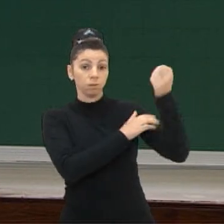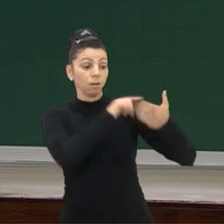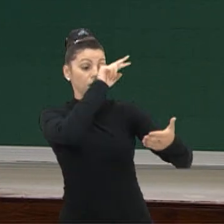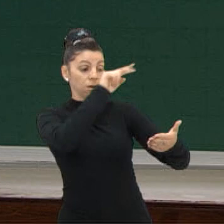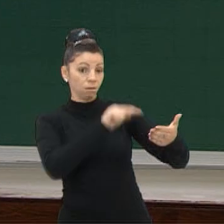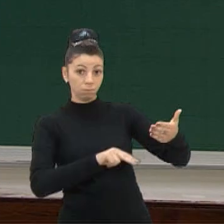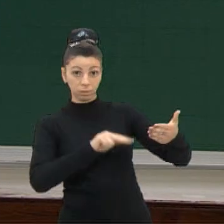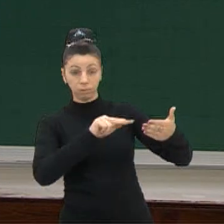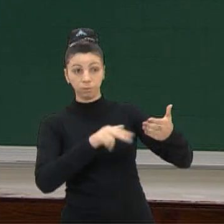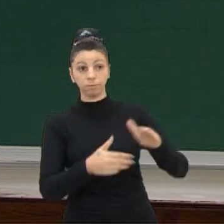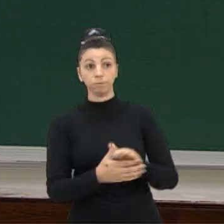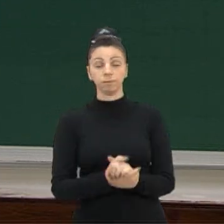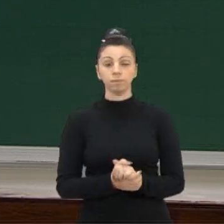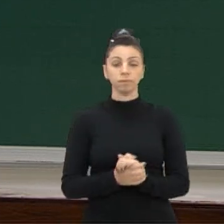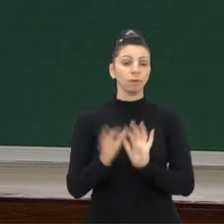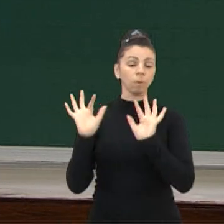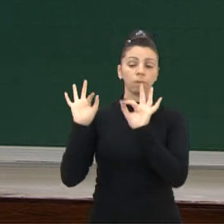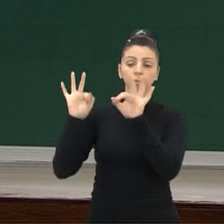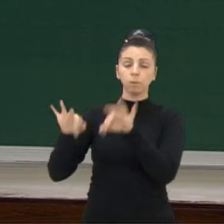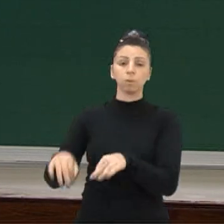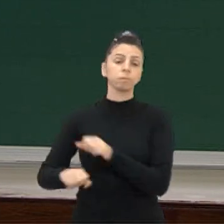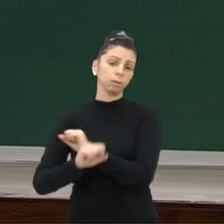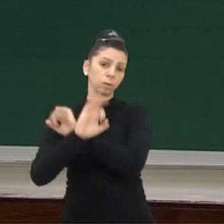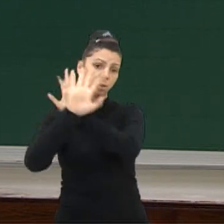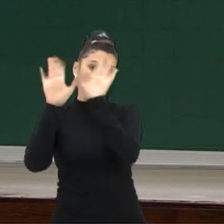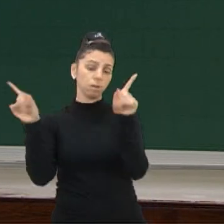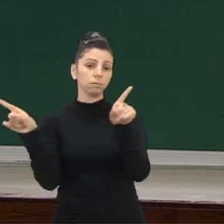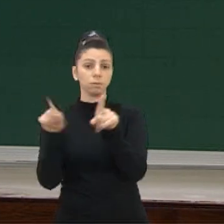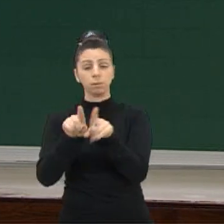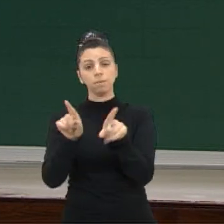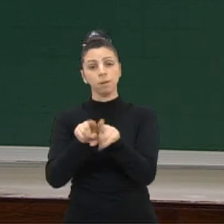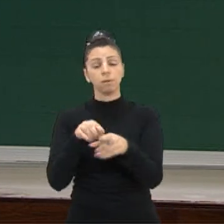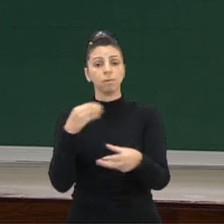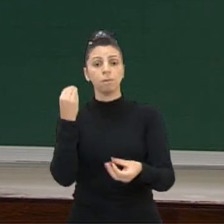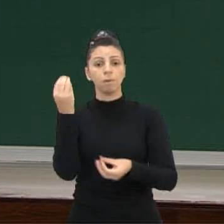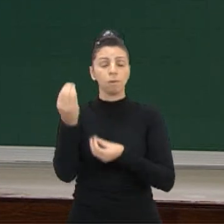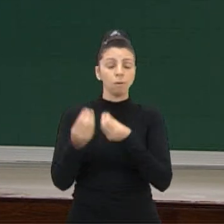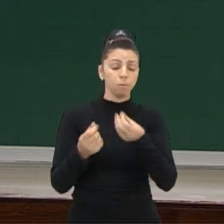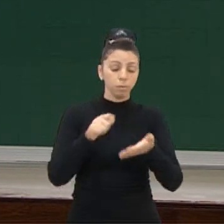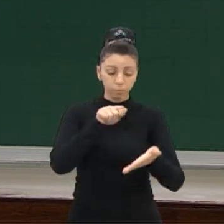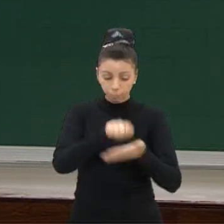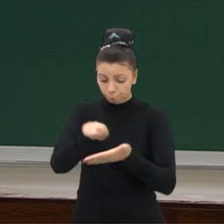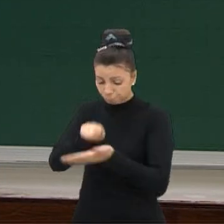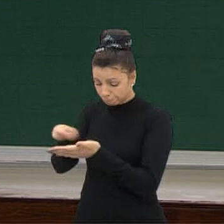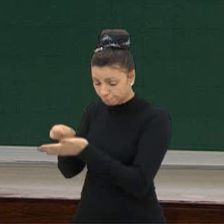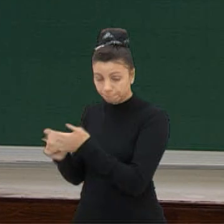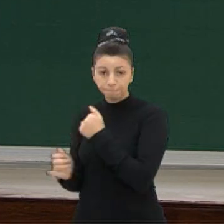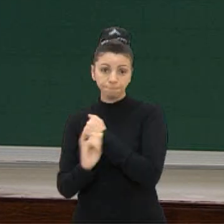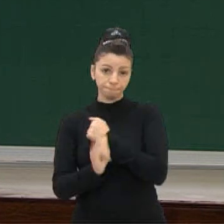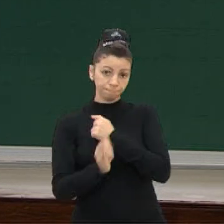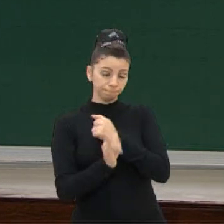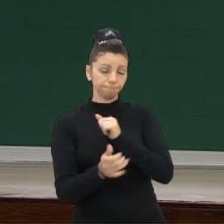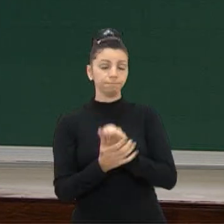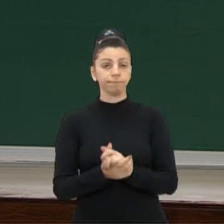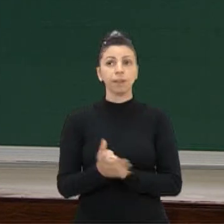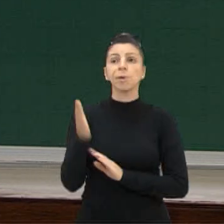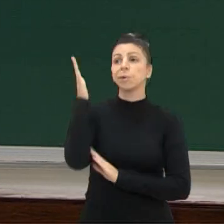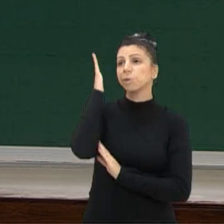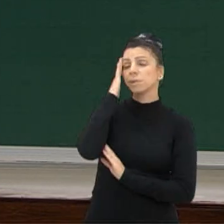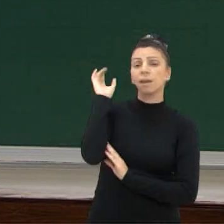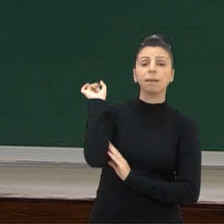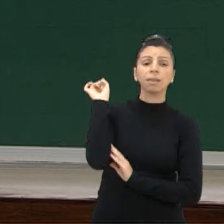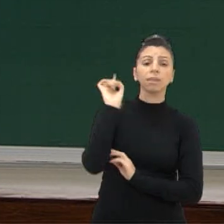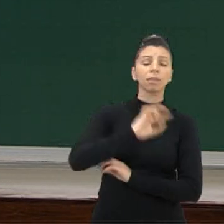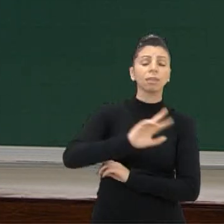metalinguagem. Né? E no final fica bem claro também essa questão de como produzir a crônica, né? Porque ele diz aqui: sei que não é